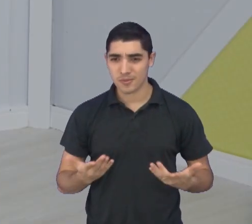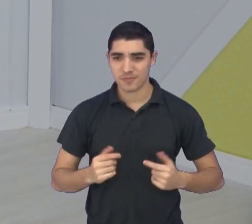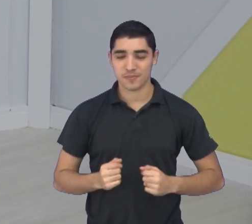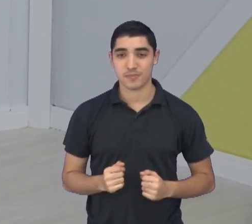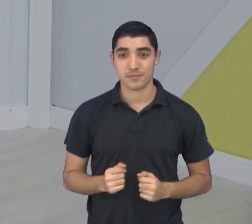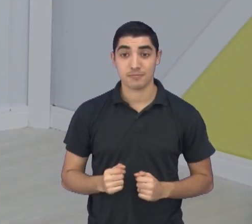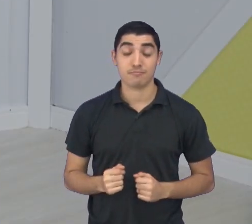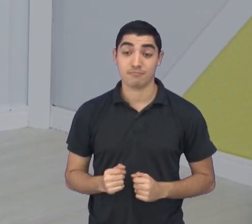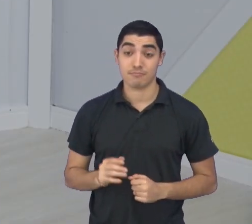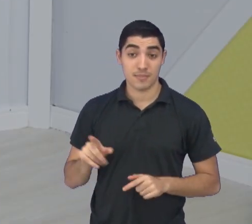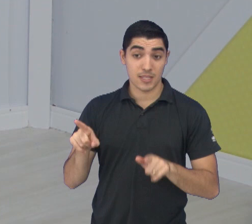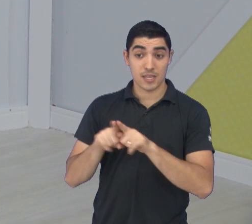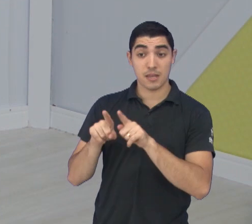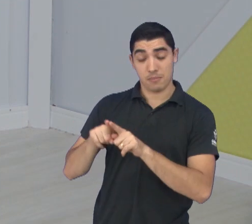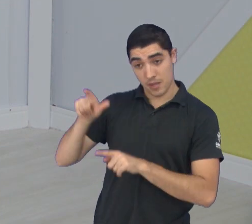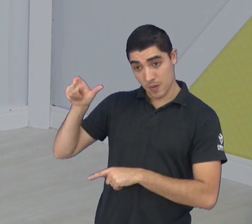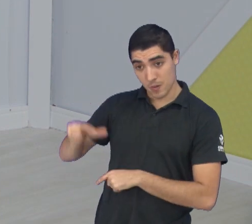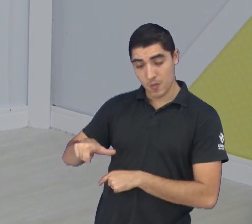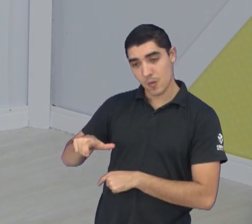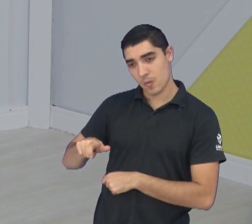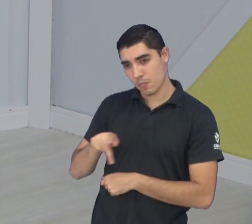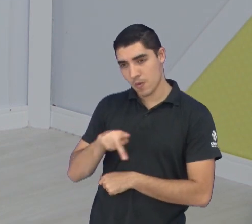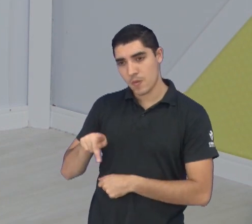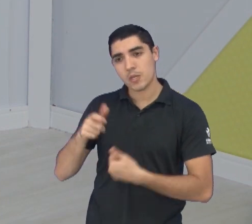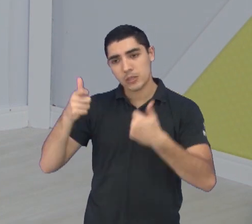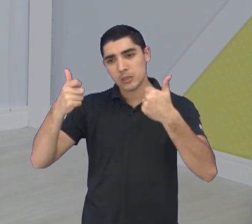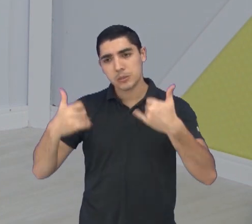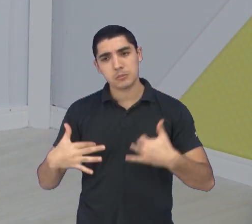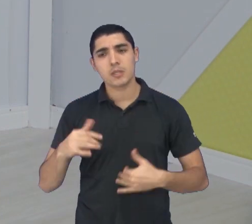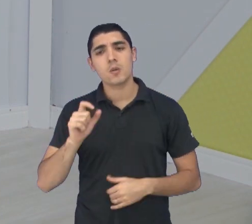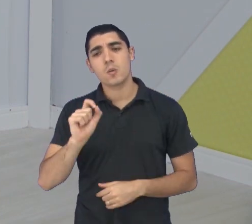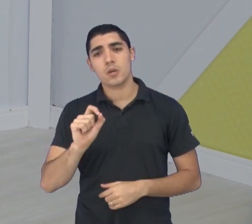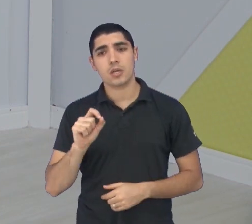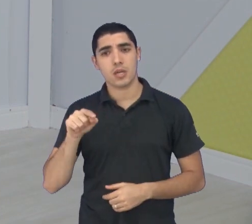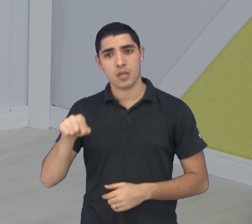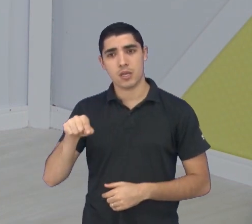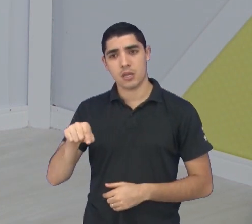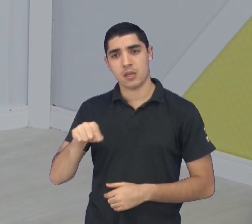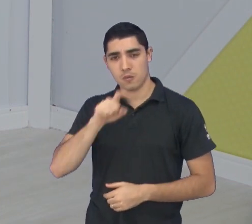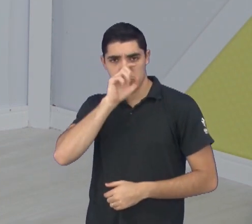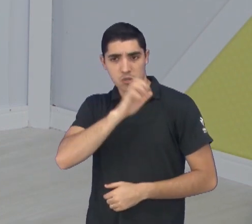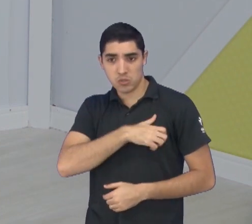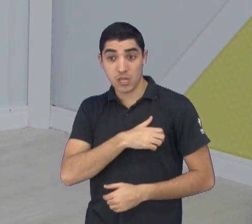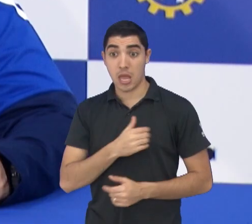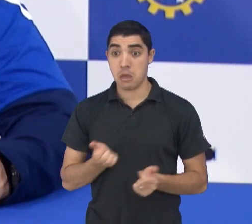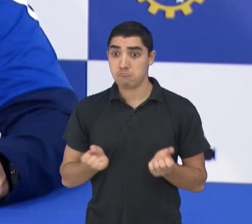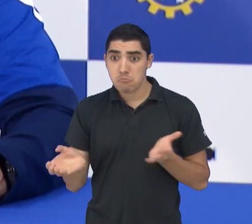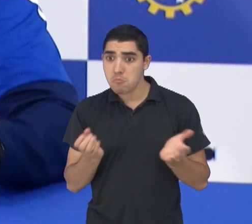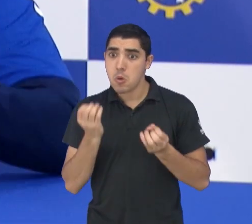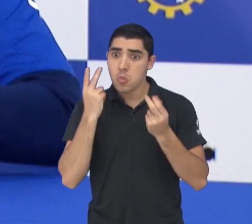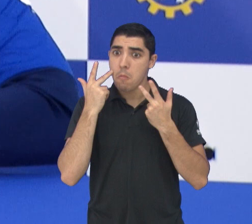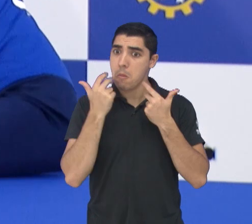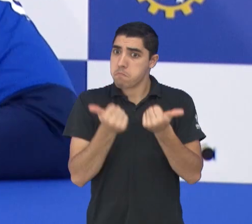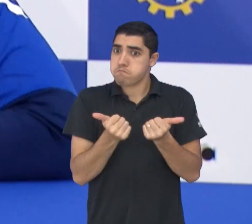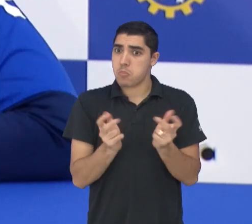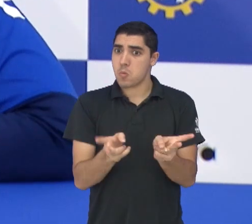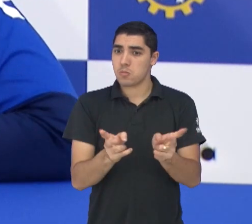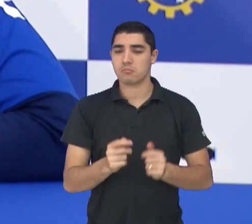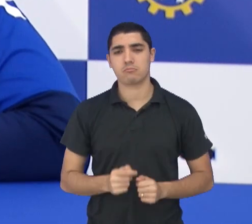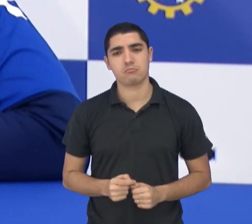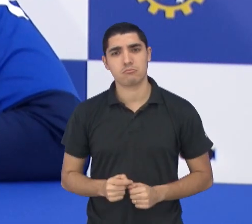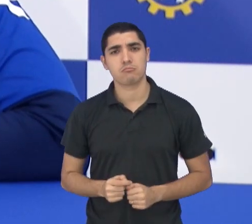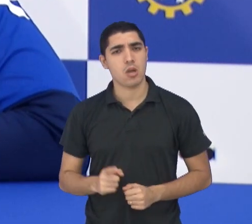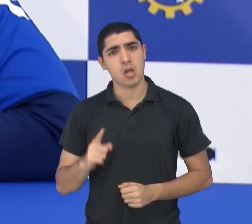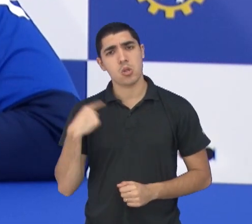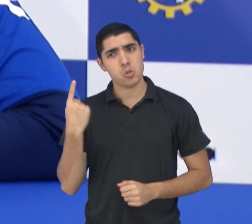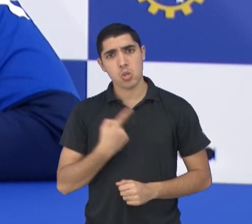na visão dele, diz que o time não teve queda de rendimento dentro de campo. Eu acho que queda de rendimento, de